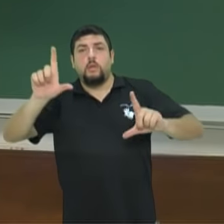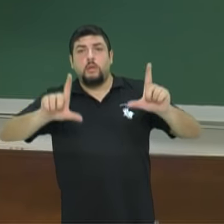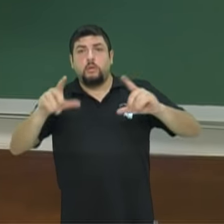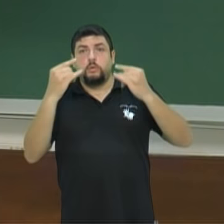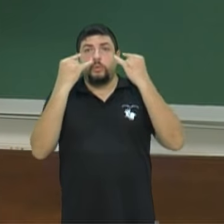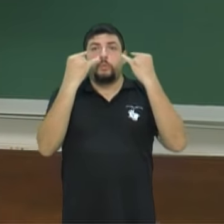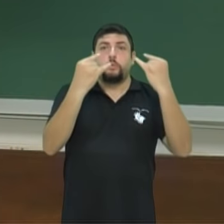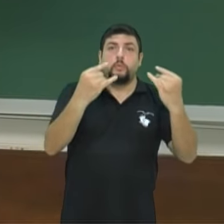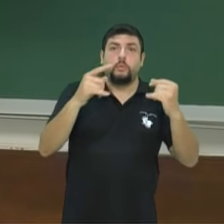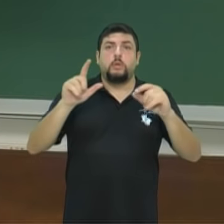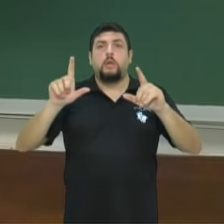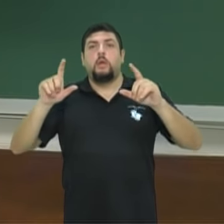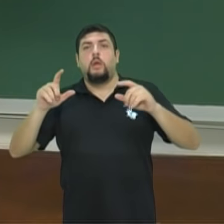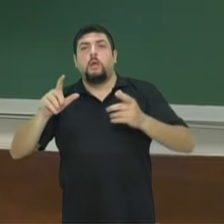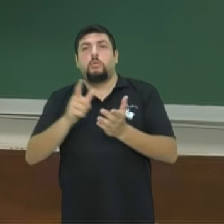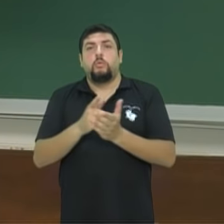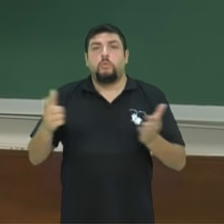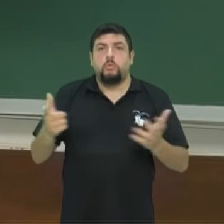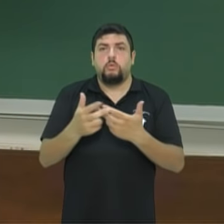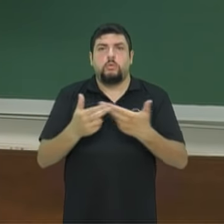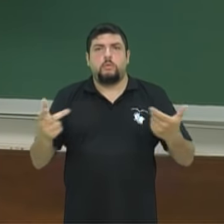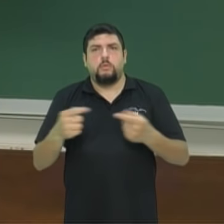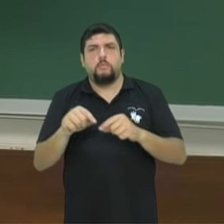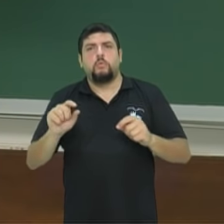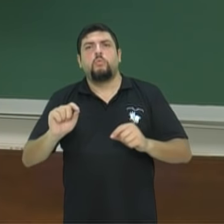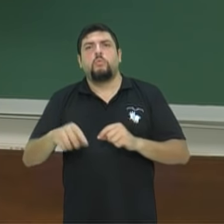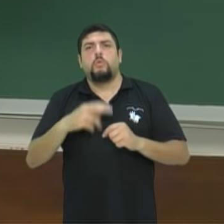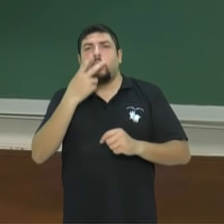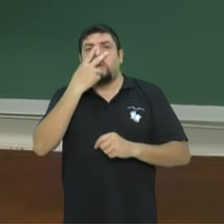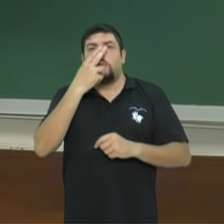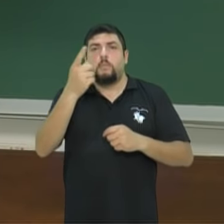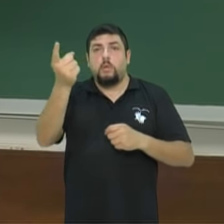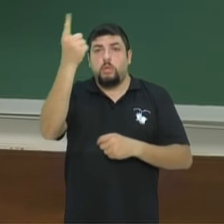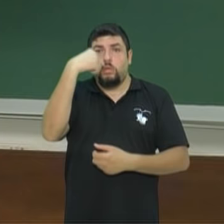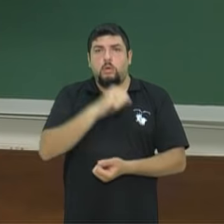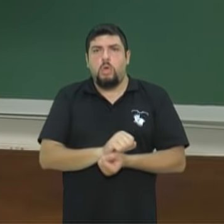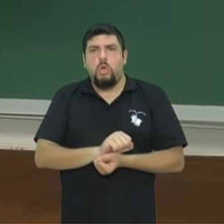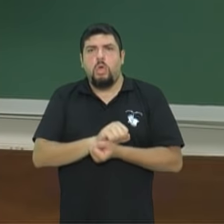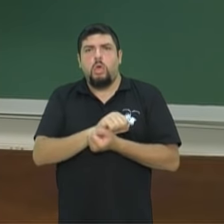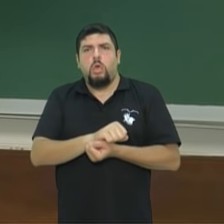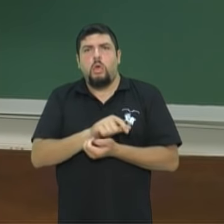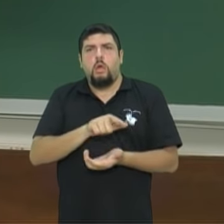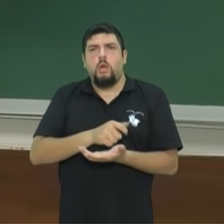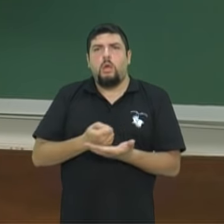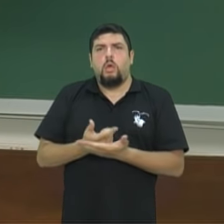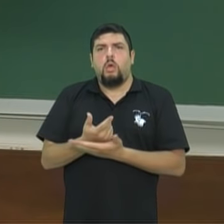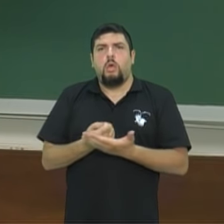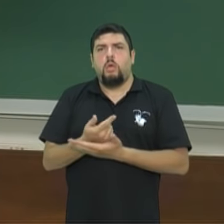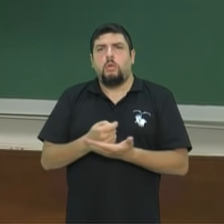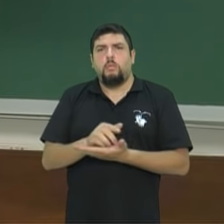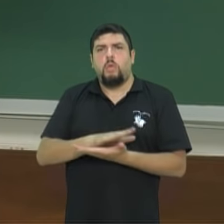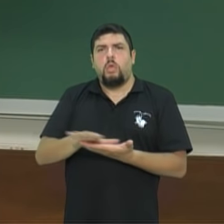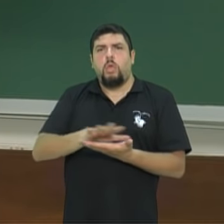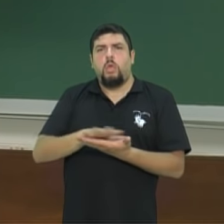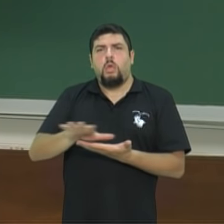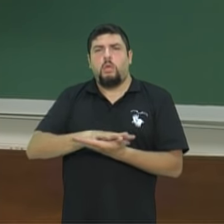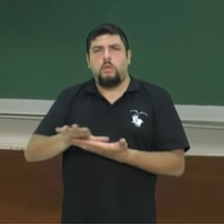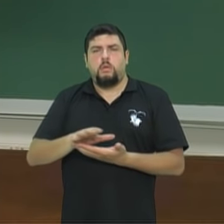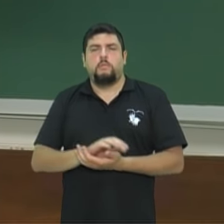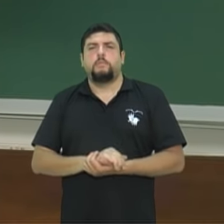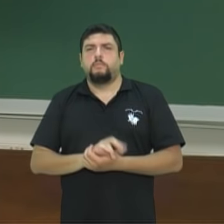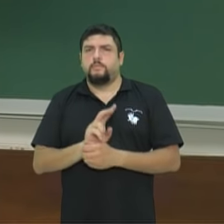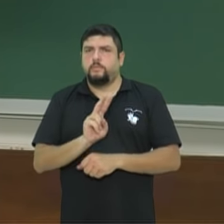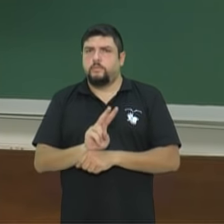anúncios publicitários, né? Será que eu não estou sendo aí meio que escravizado em prol do consumismo? Então, algumas reflexões a gente vai fazer ao longo dessa